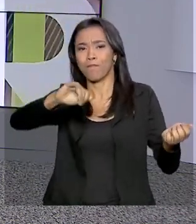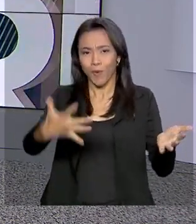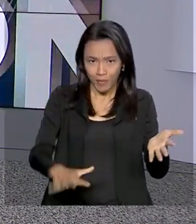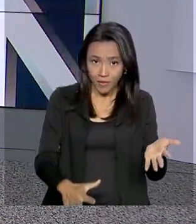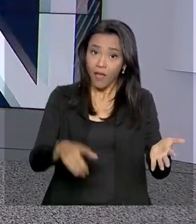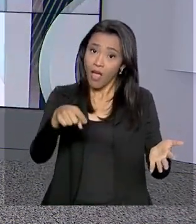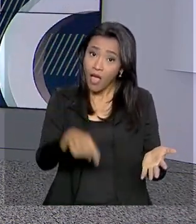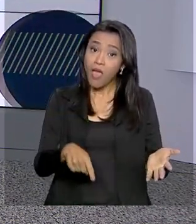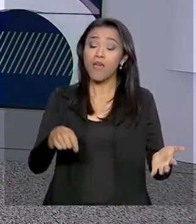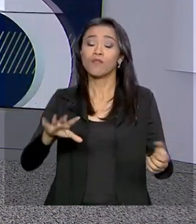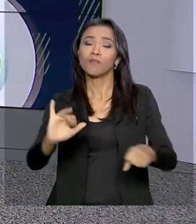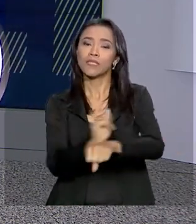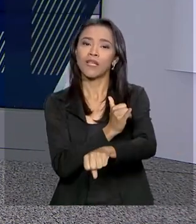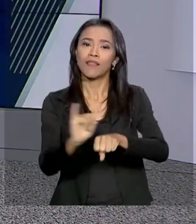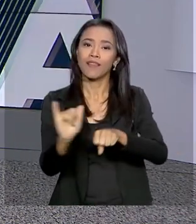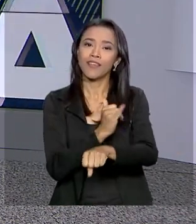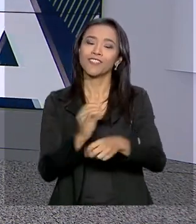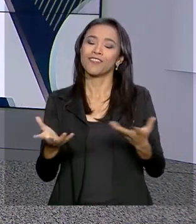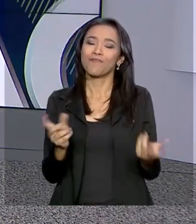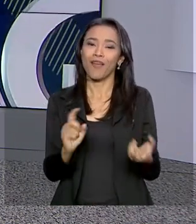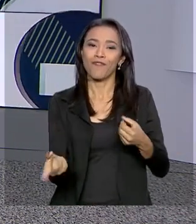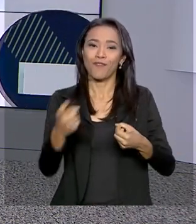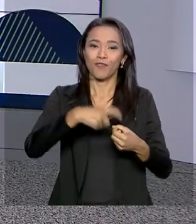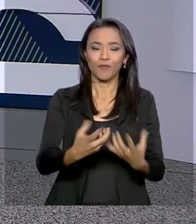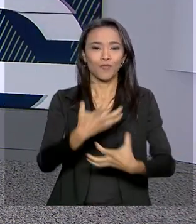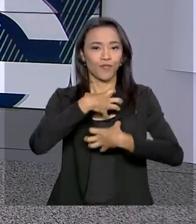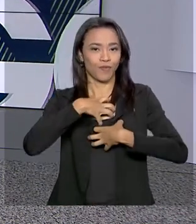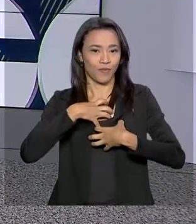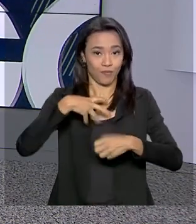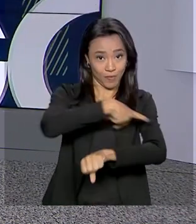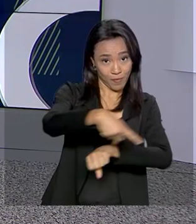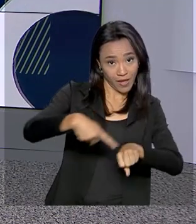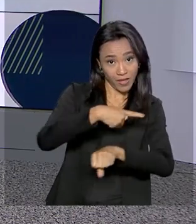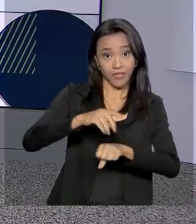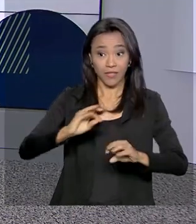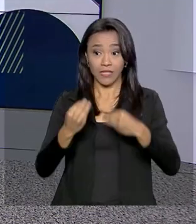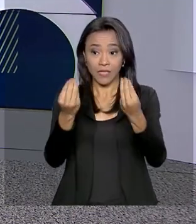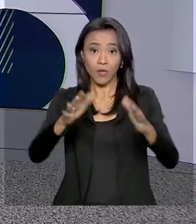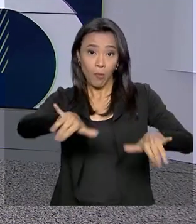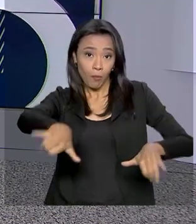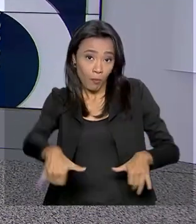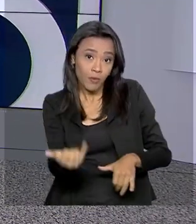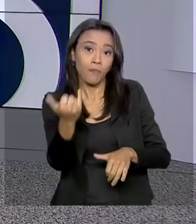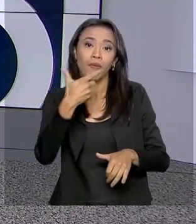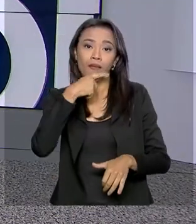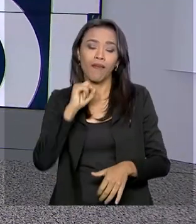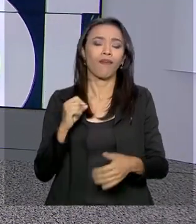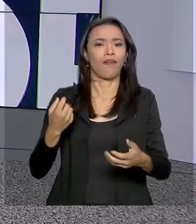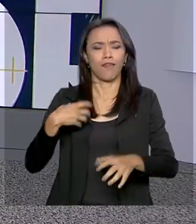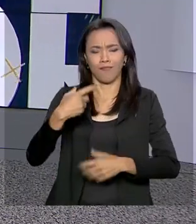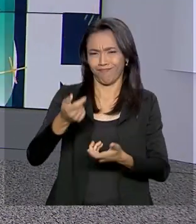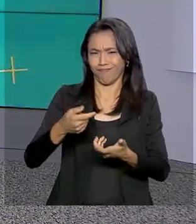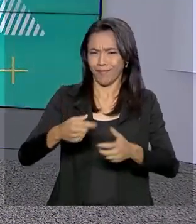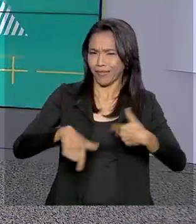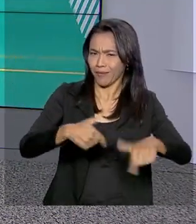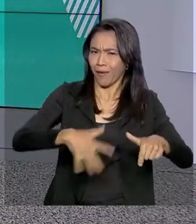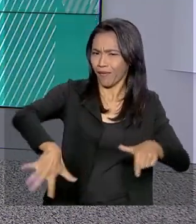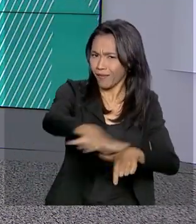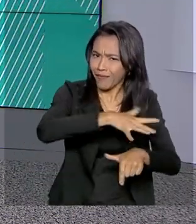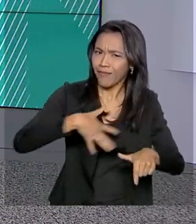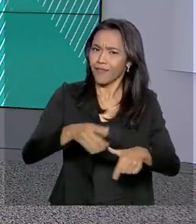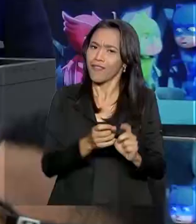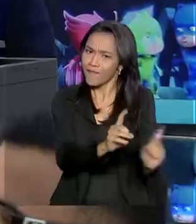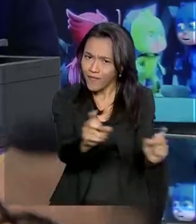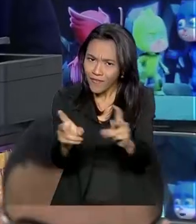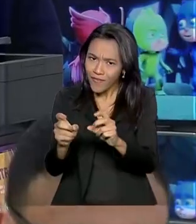Uma forma de resgatar o patriotismo, criando oportunidades para quem produz e para quem consome, além, é claro, de aquecer a economia.